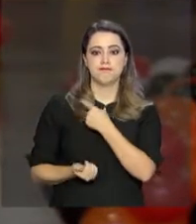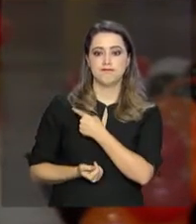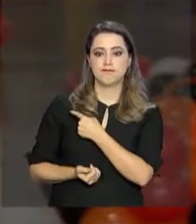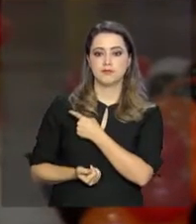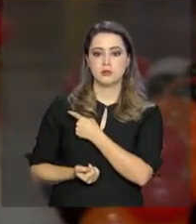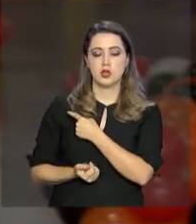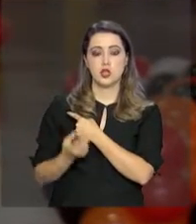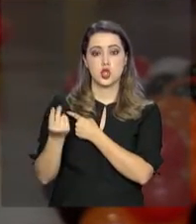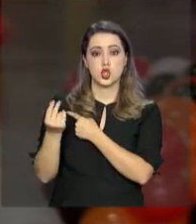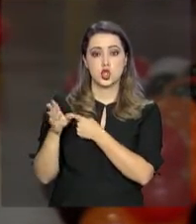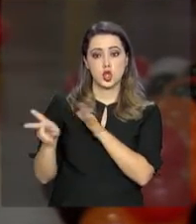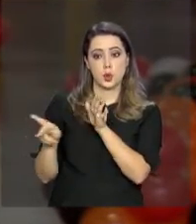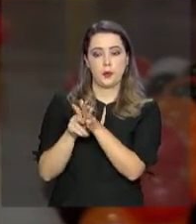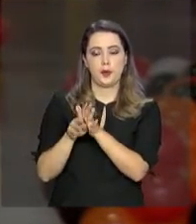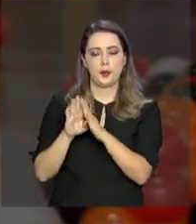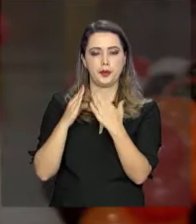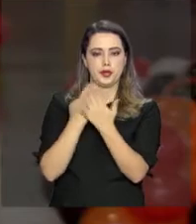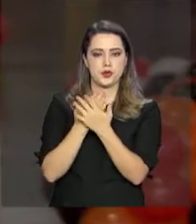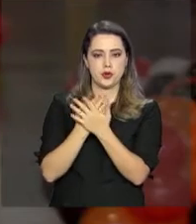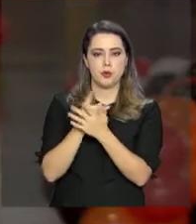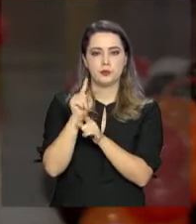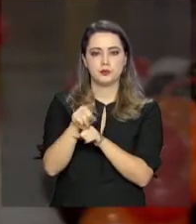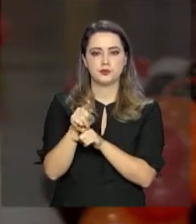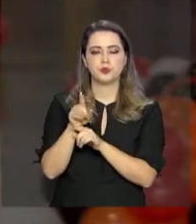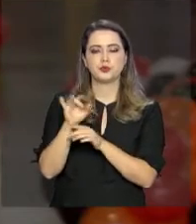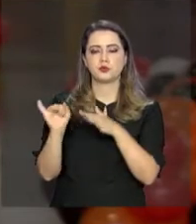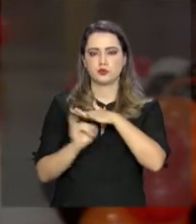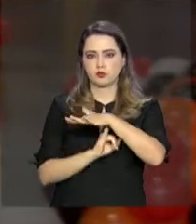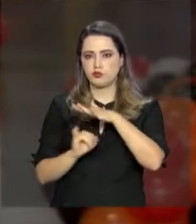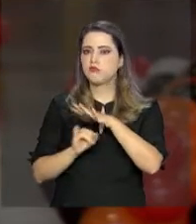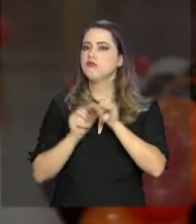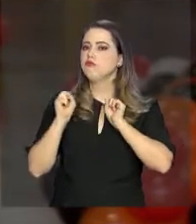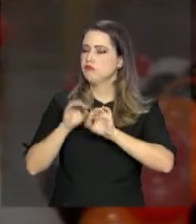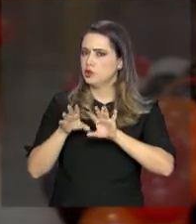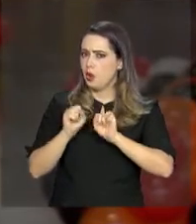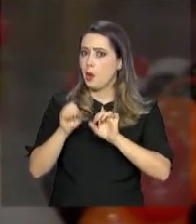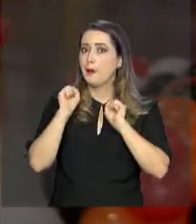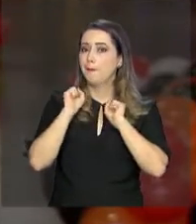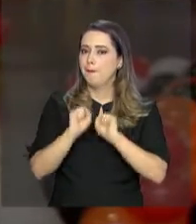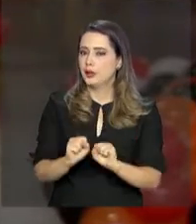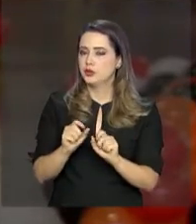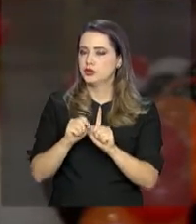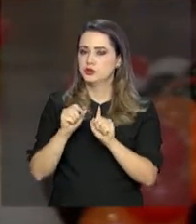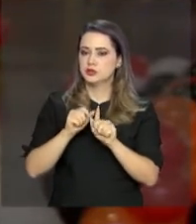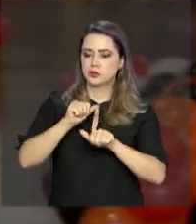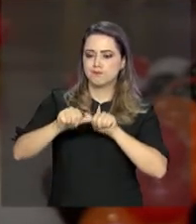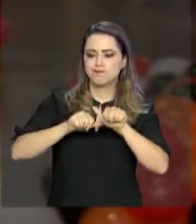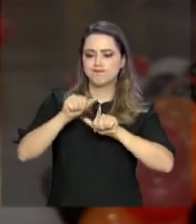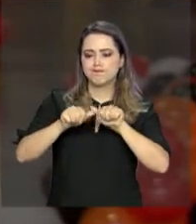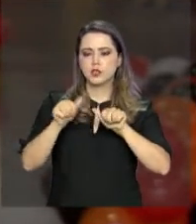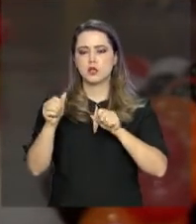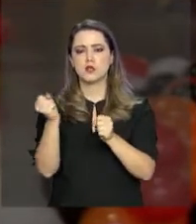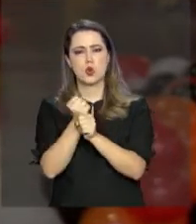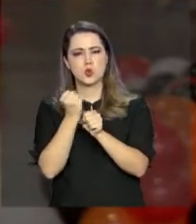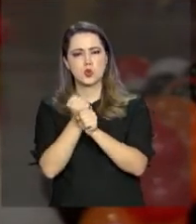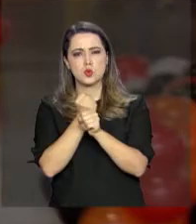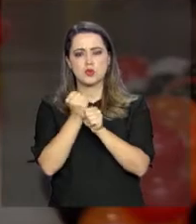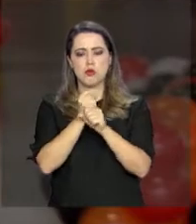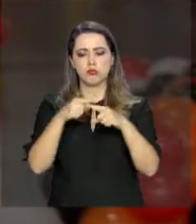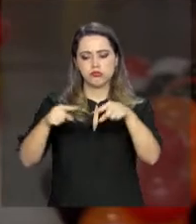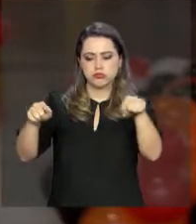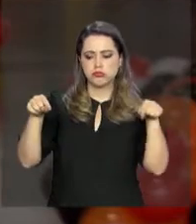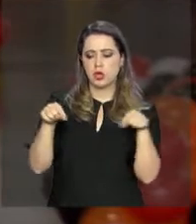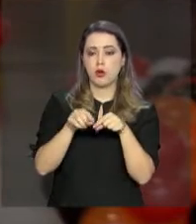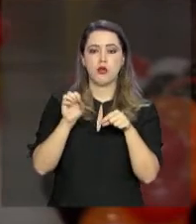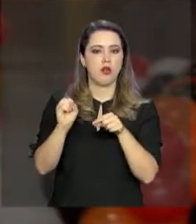dinheiro direto na escola as instituições de ensino podem realizar melhorias em infraestrutura física e na